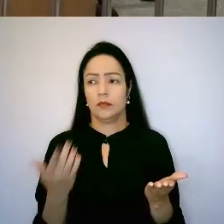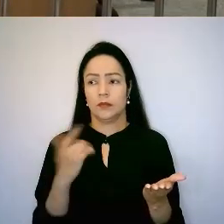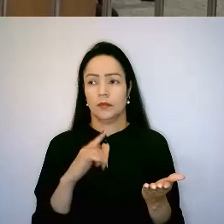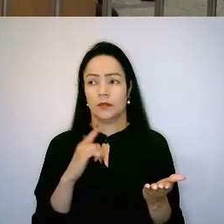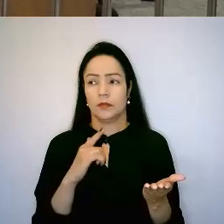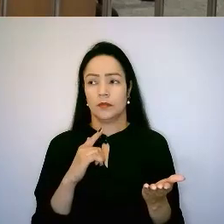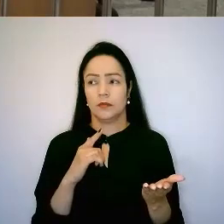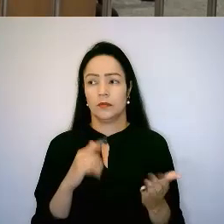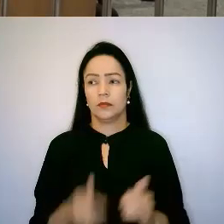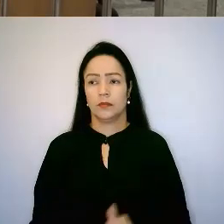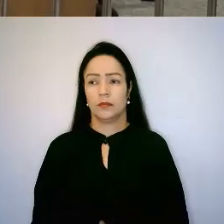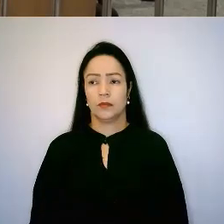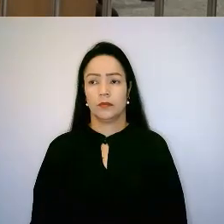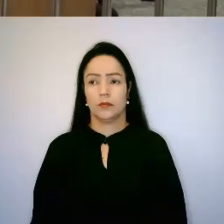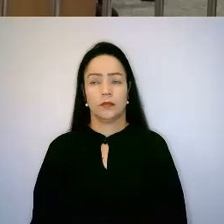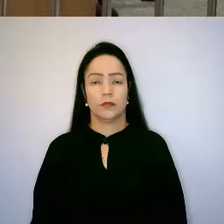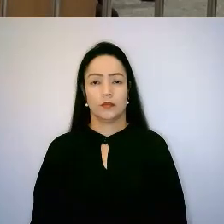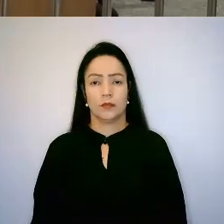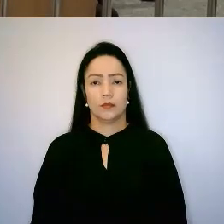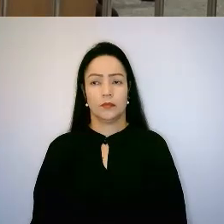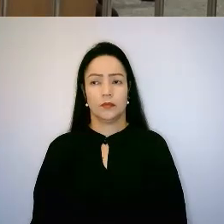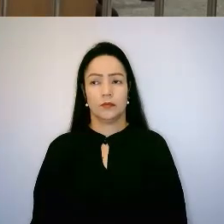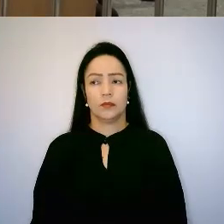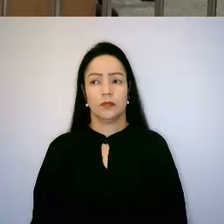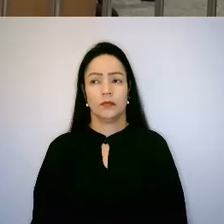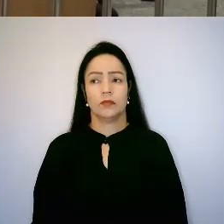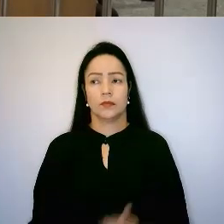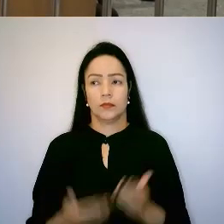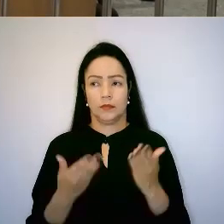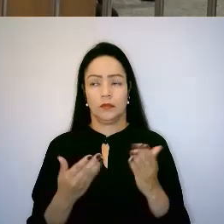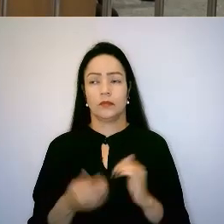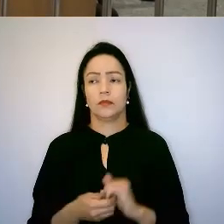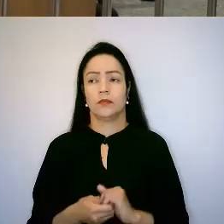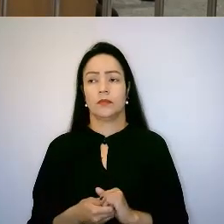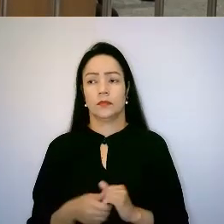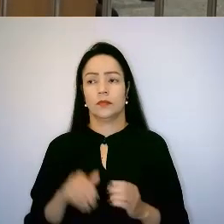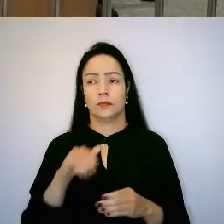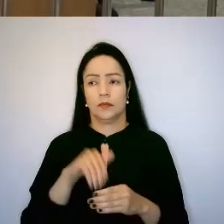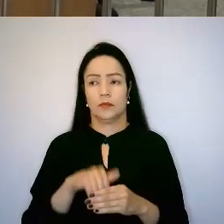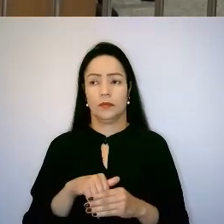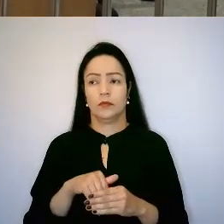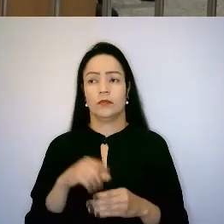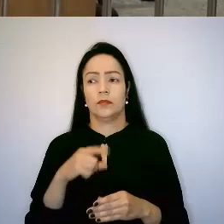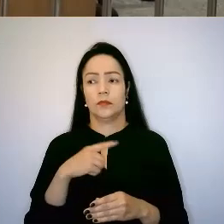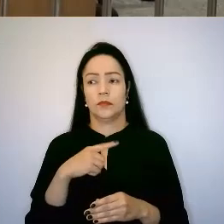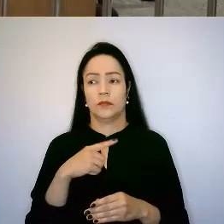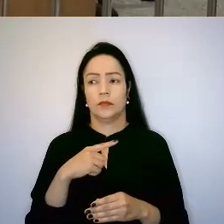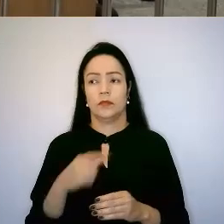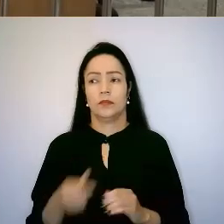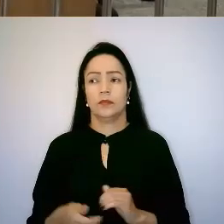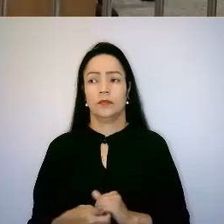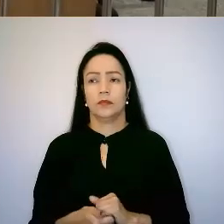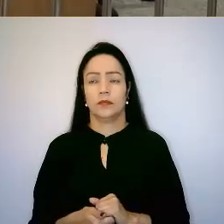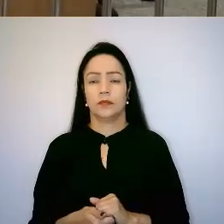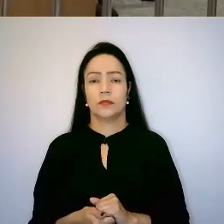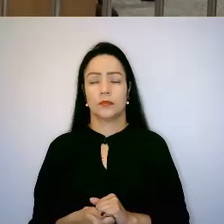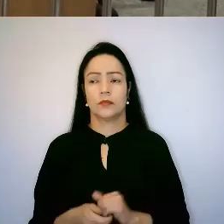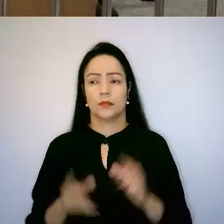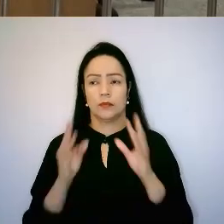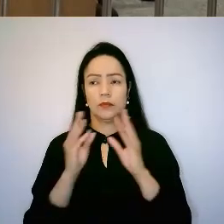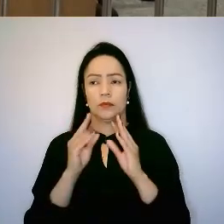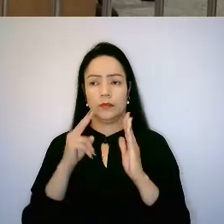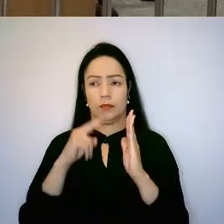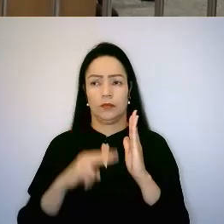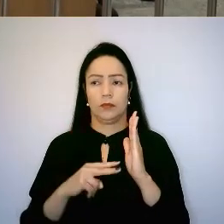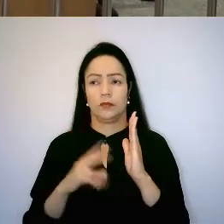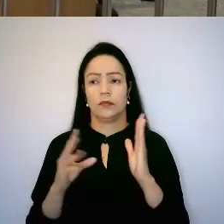Doutor Denis Então como volta vossa excelência Doutor Ricardo eu vou estar disponibilizado o senhor presidente eu estou aqui fazer aqui rapidamente a leitura da